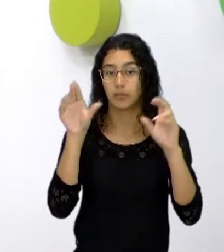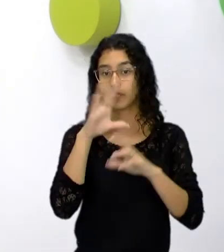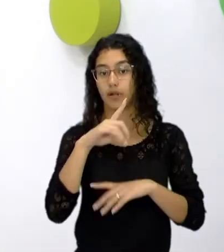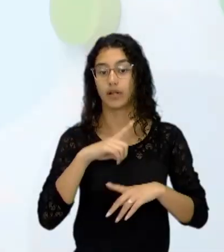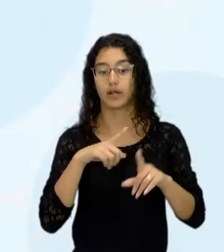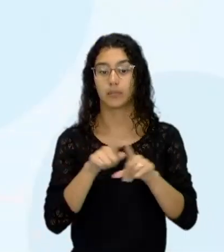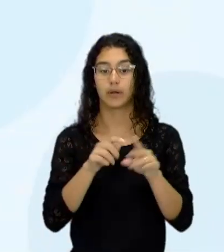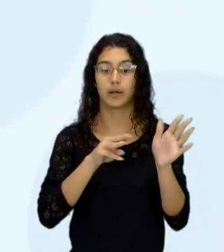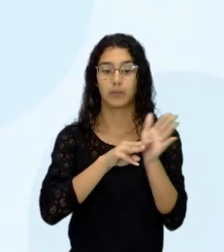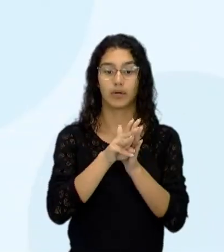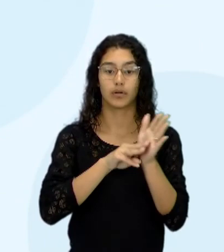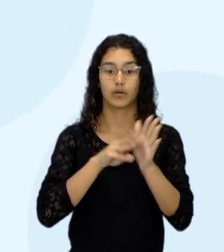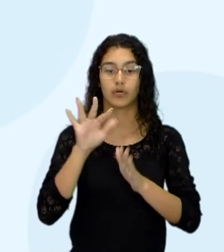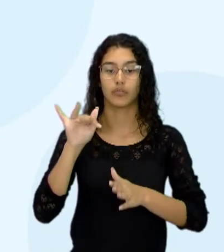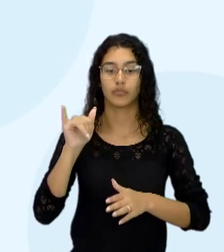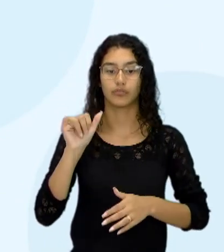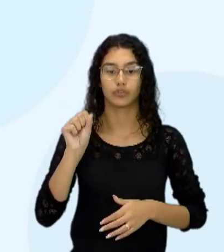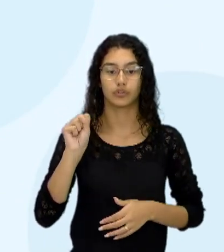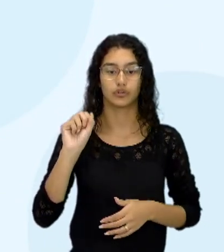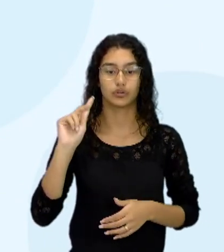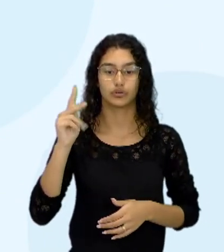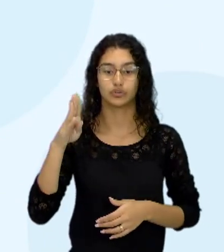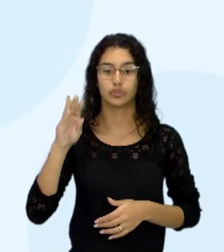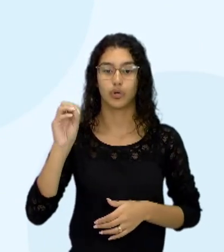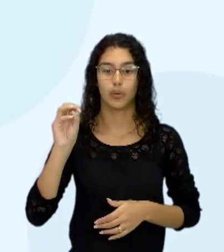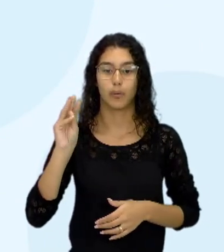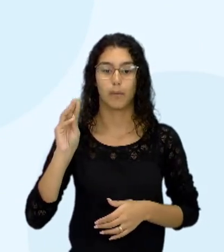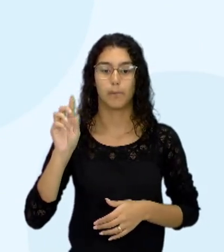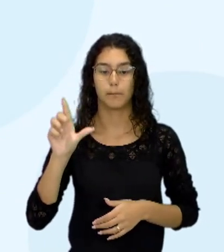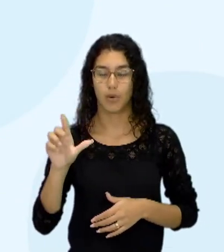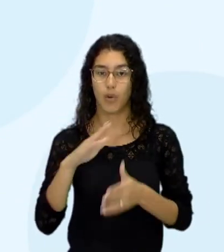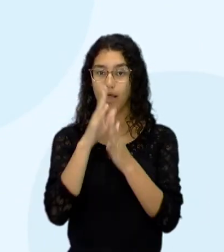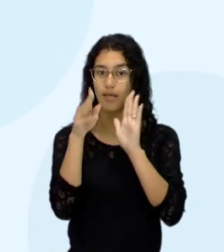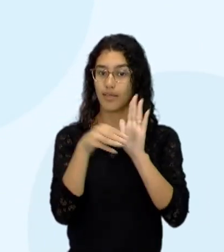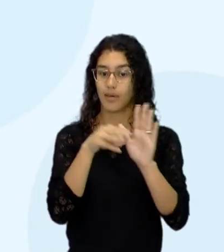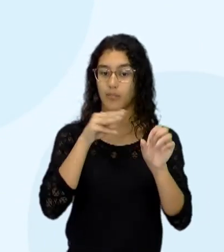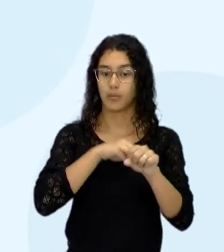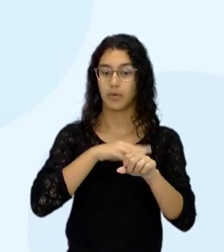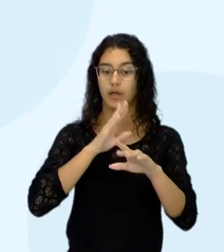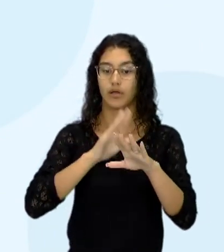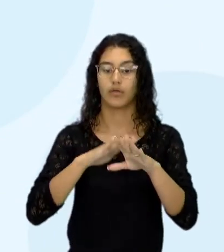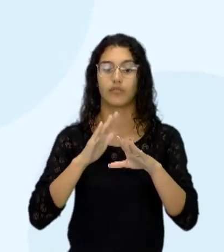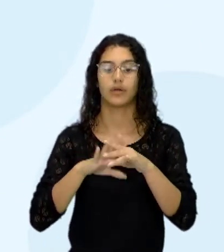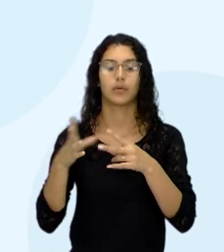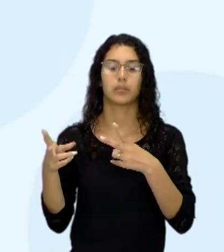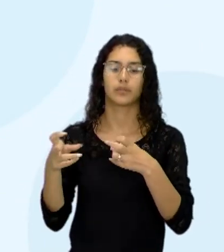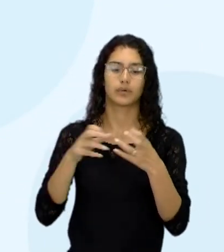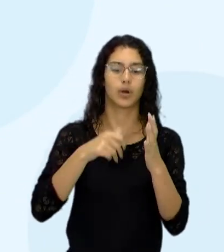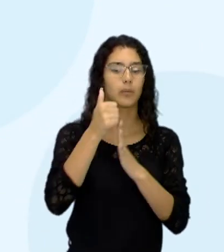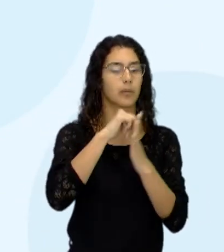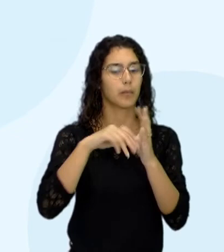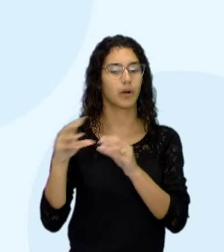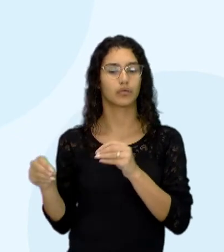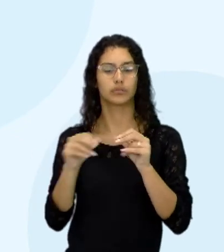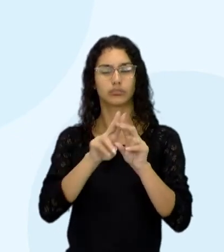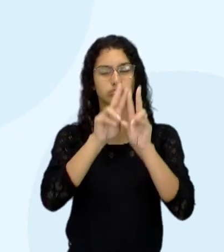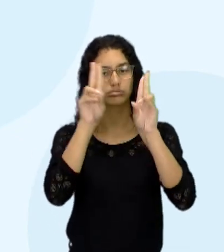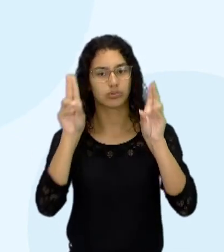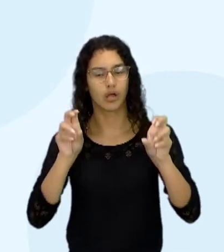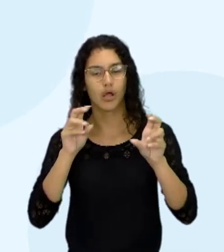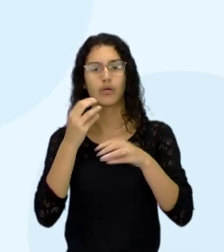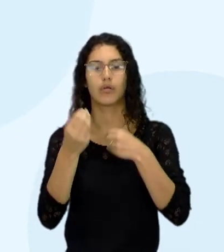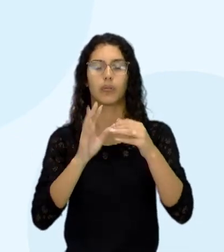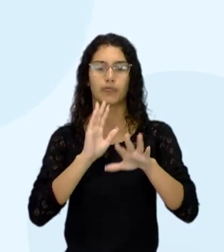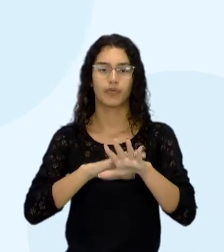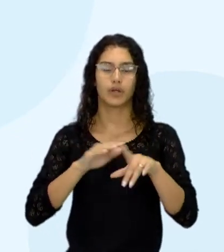sobre a metodologia Fishball. Então, se a gente até aqui falamos sobre observatório, trouxemos os temas, como são feitas